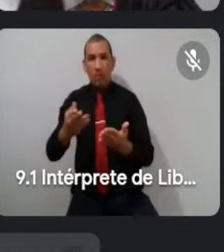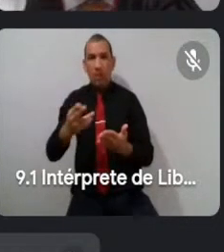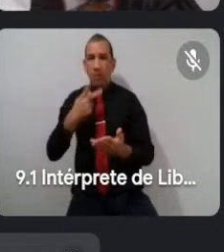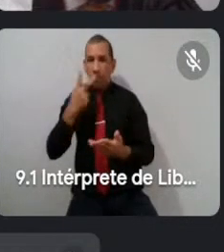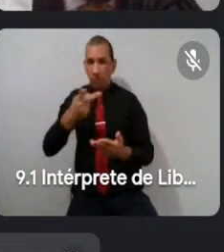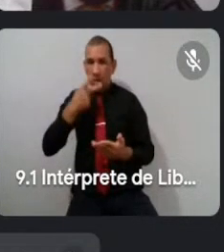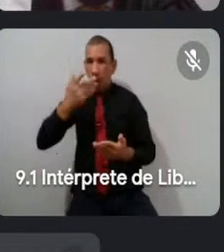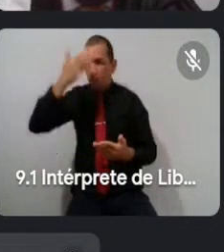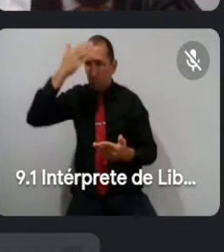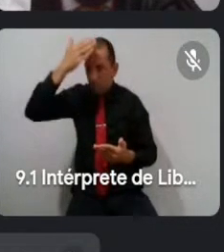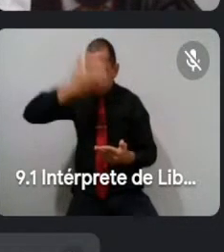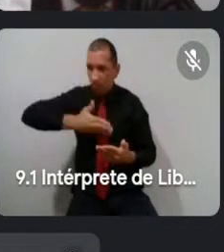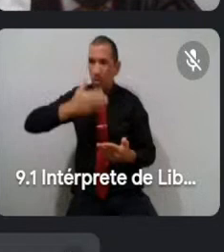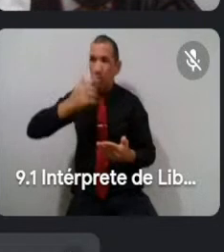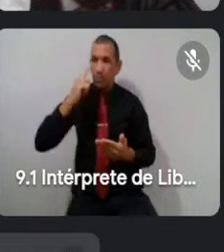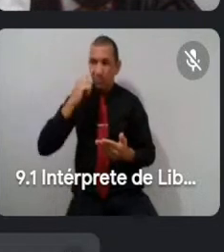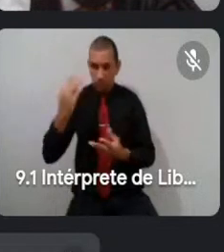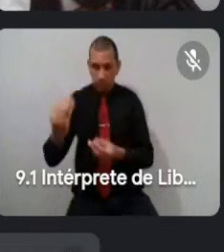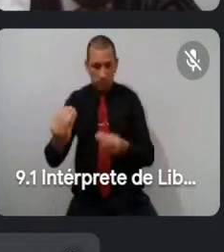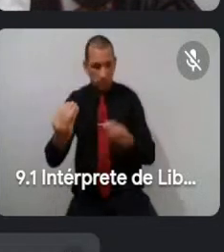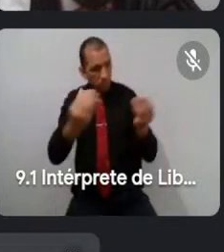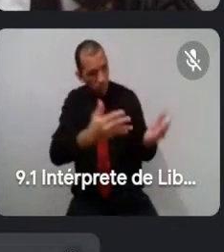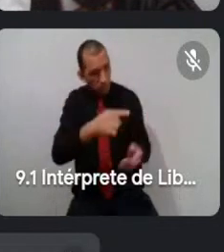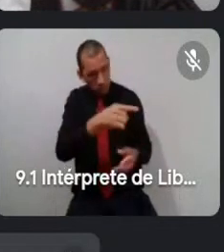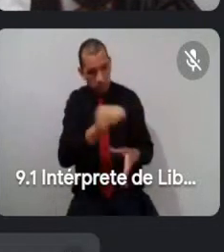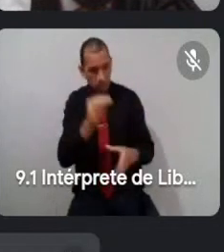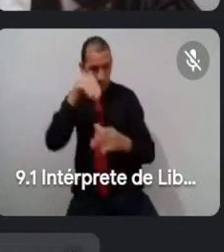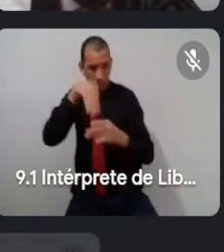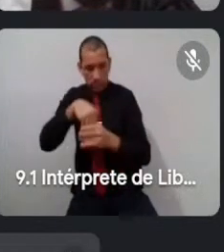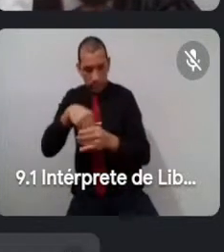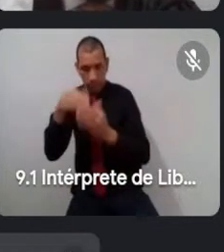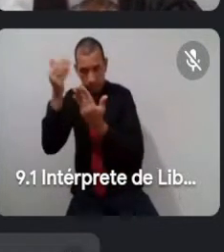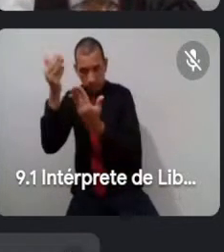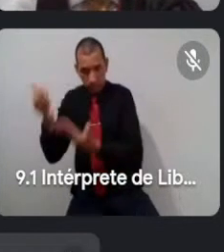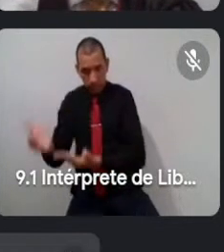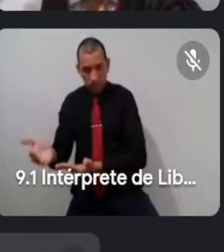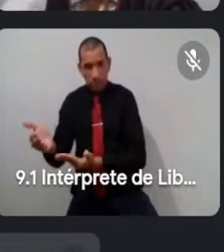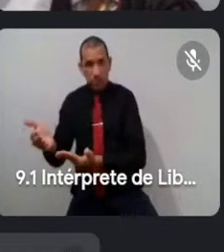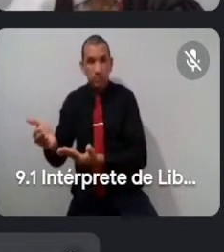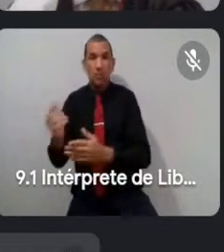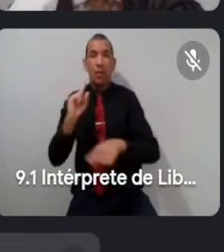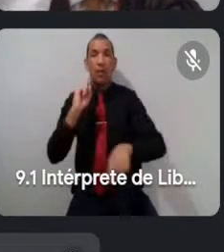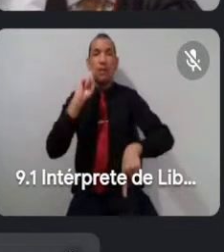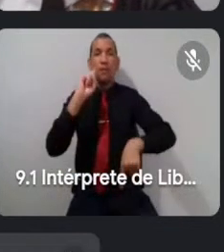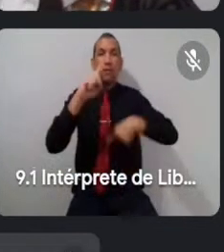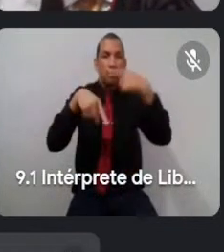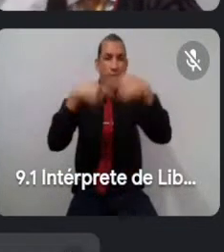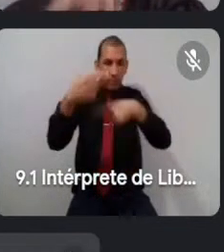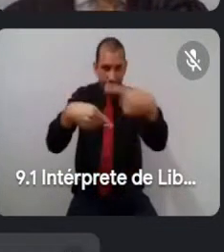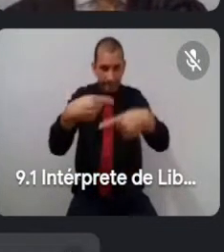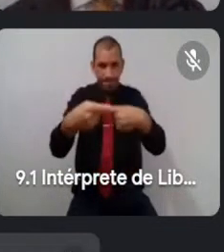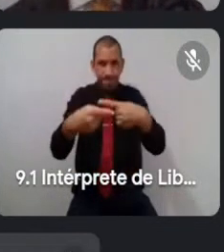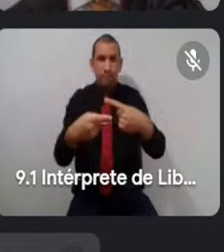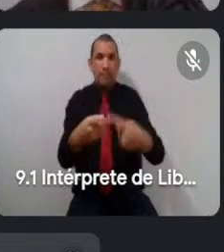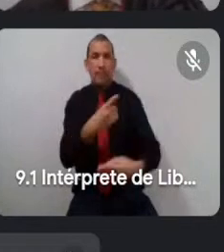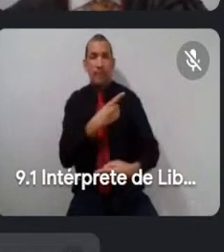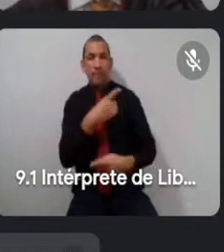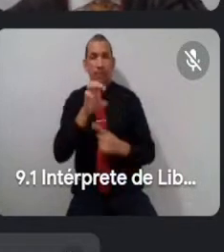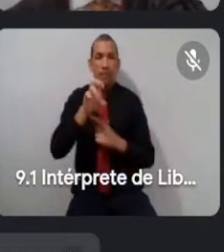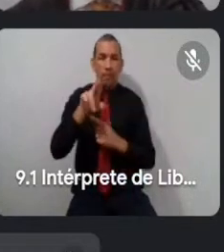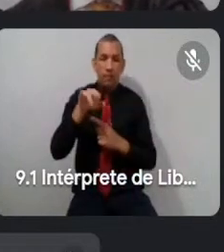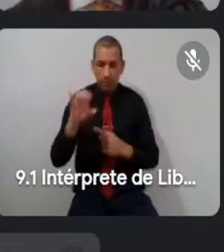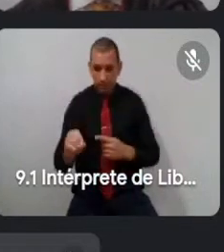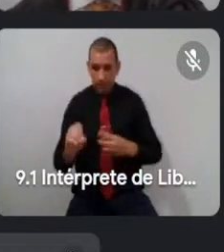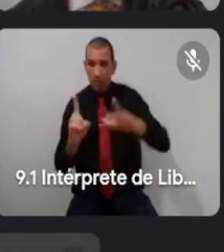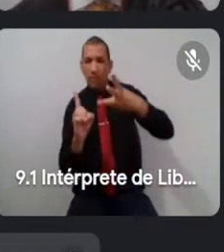a promessa de entrega de vantagem lista bom e depois Desembargador vs Partiu para o